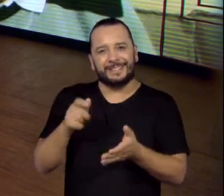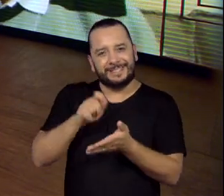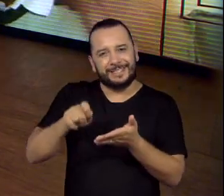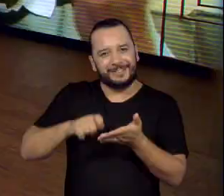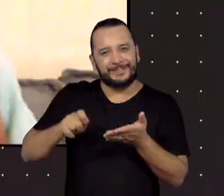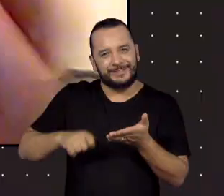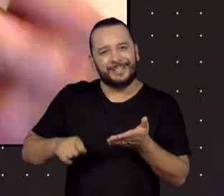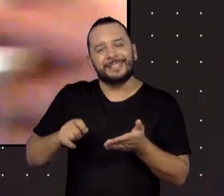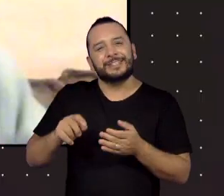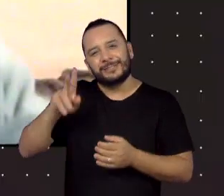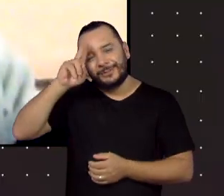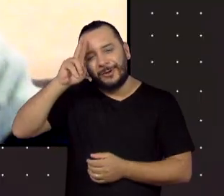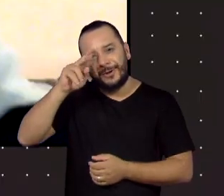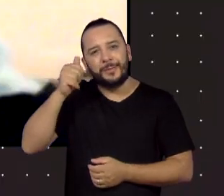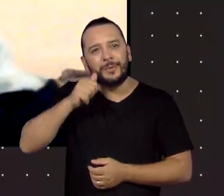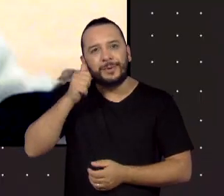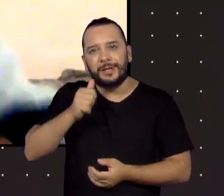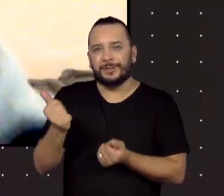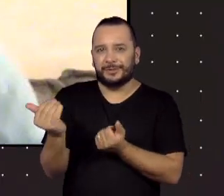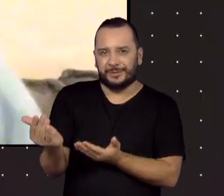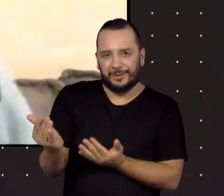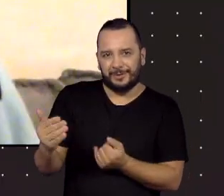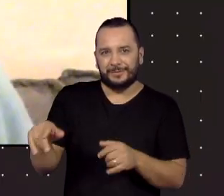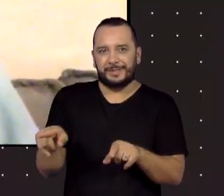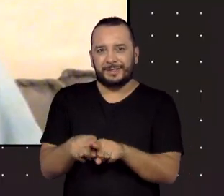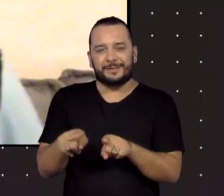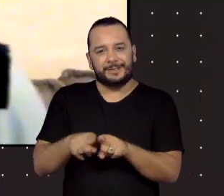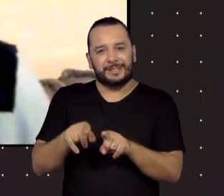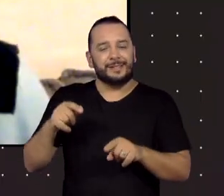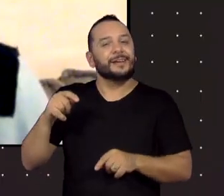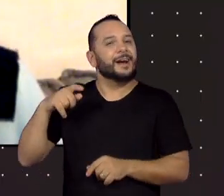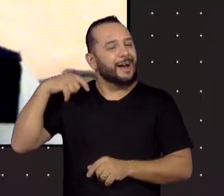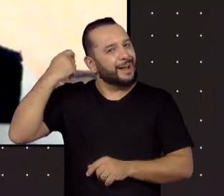uma jovem atriz de televisão